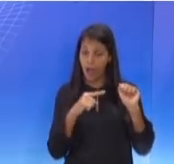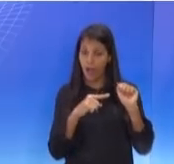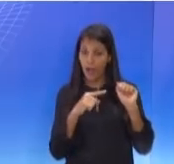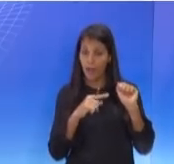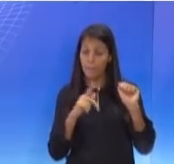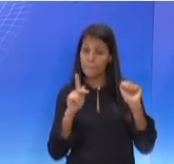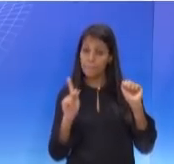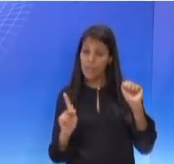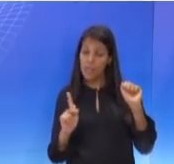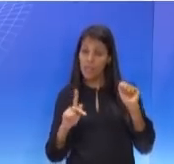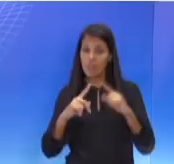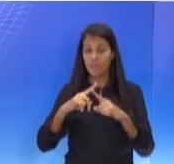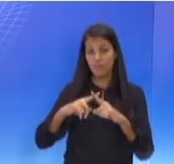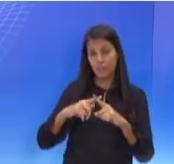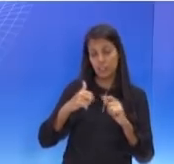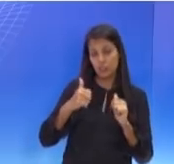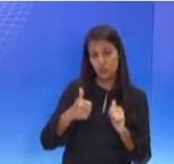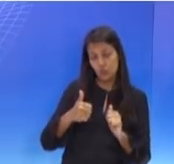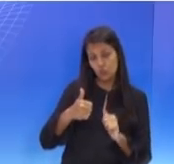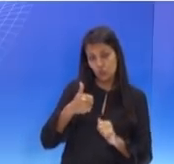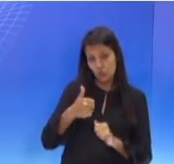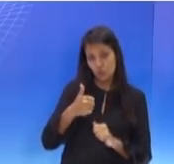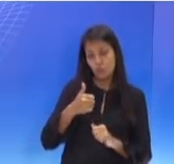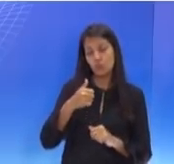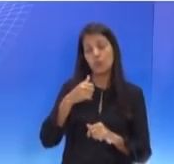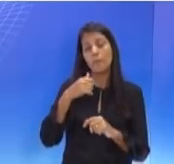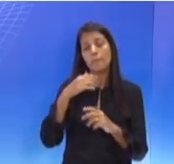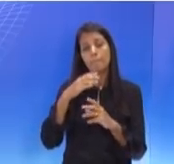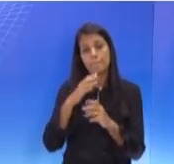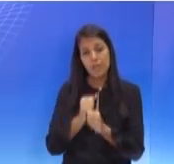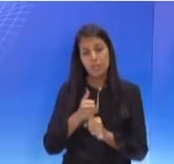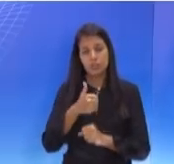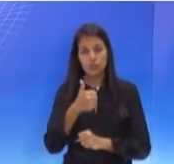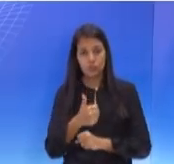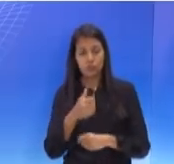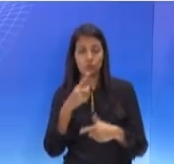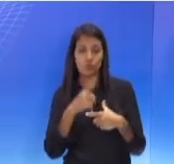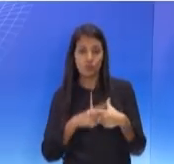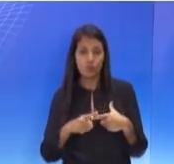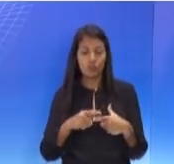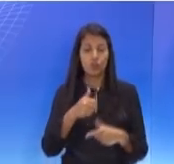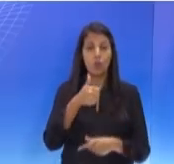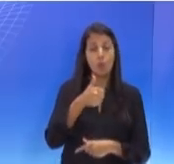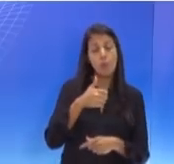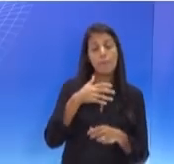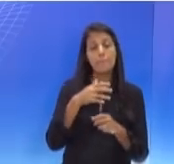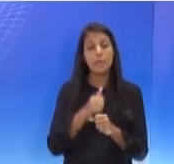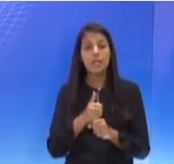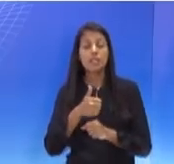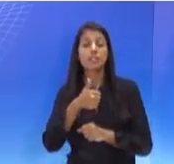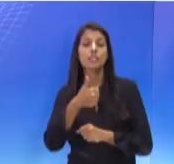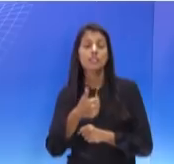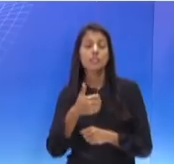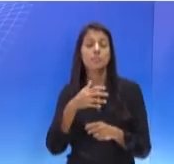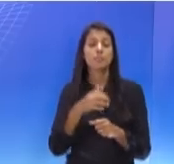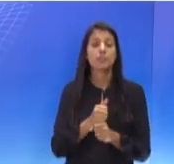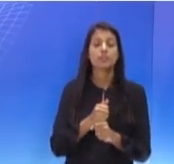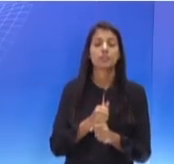vezes 1 mais 1 dividido por 1 mais I dividido por 100, mais